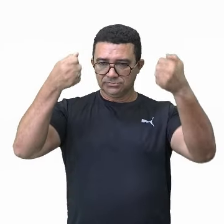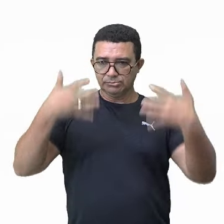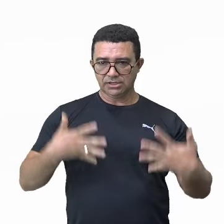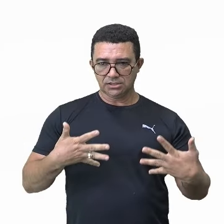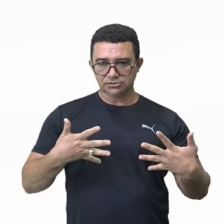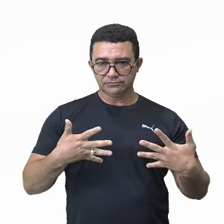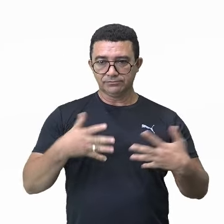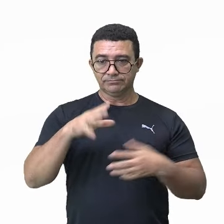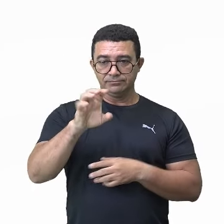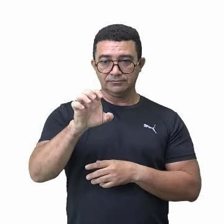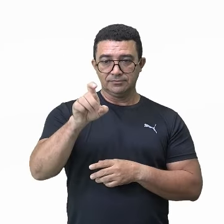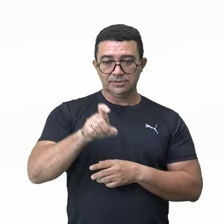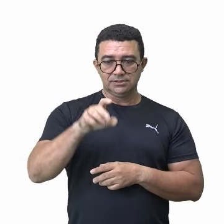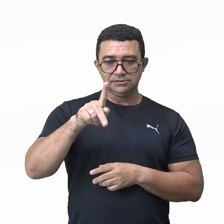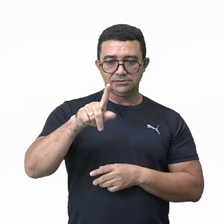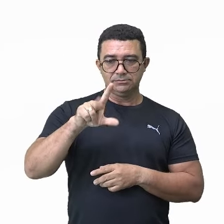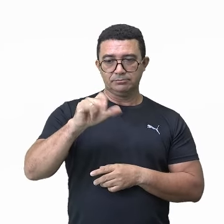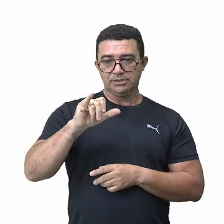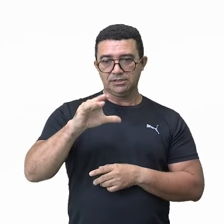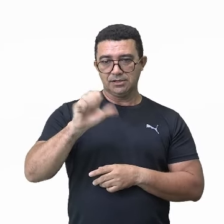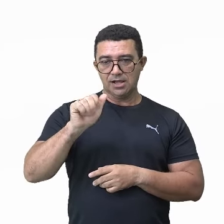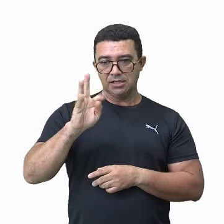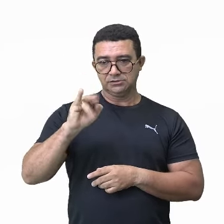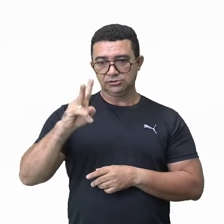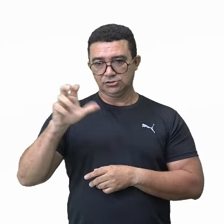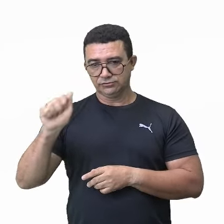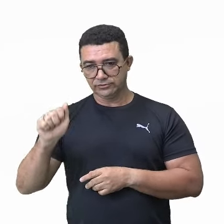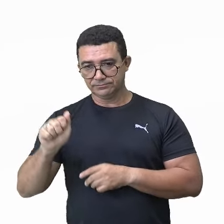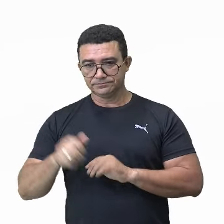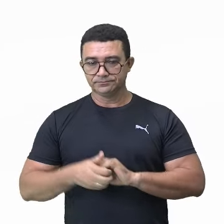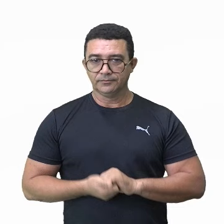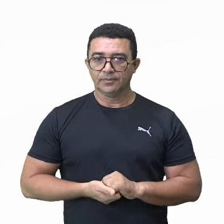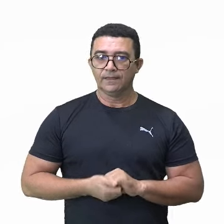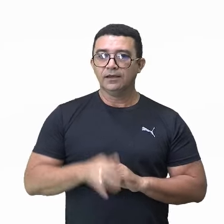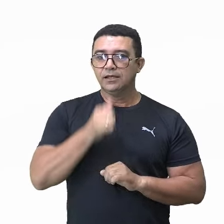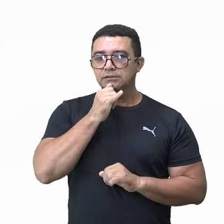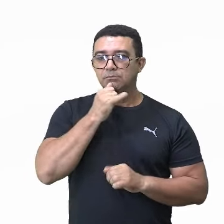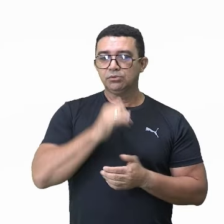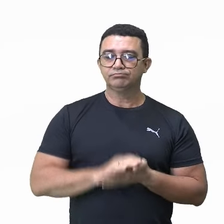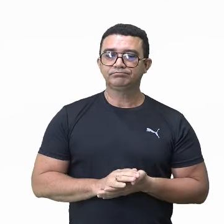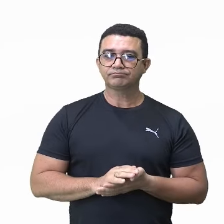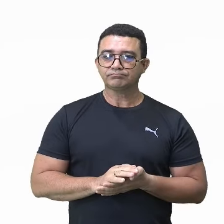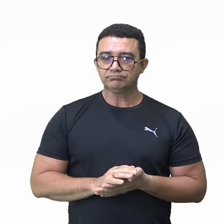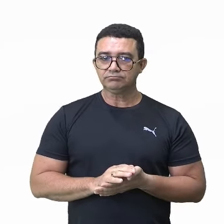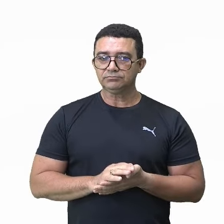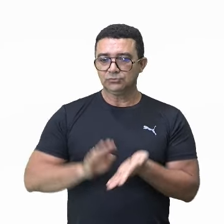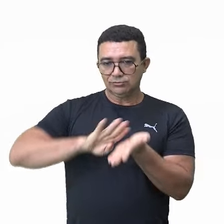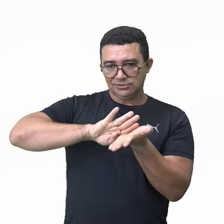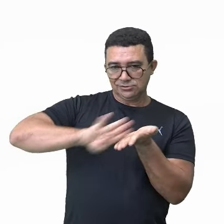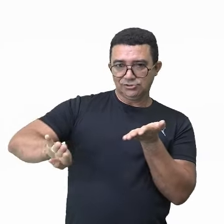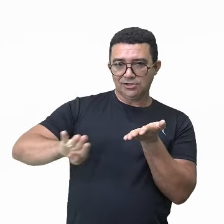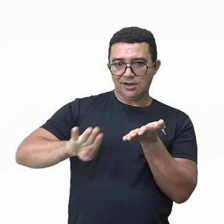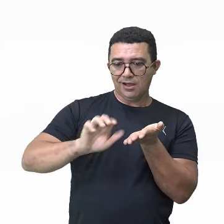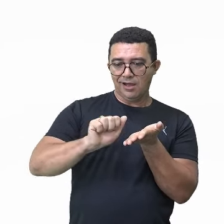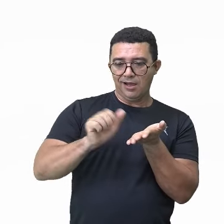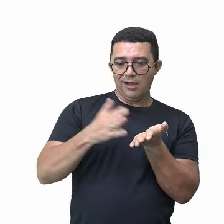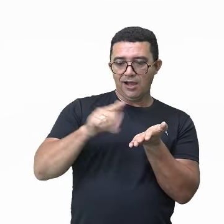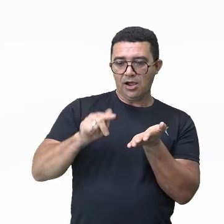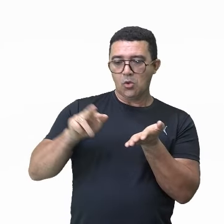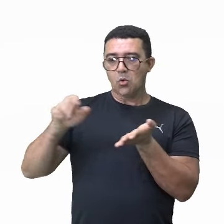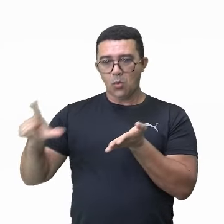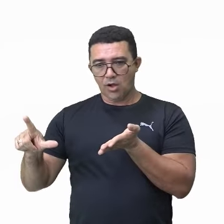é pensar que se eu retirar a oração a qual paquerei eu vou dizer assim ó Esta é a bolsa da